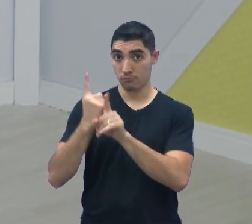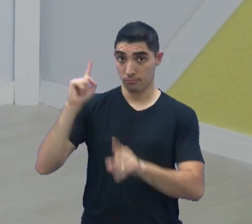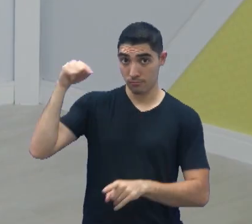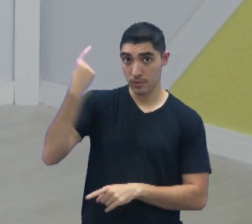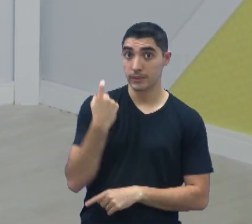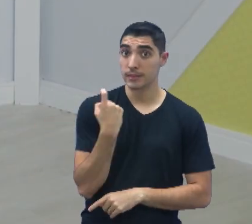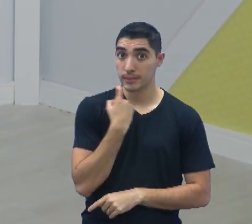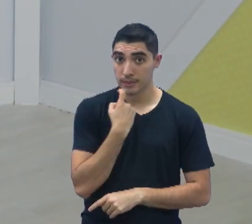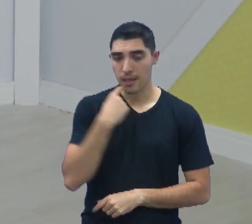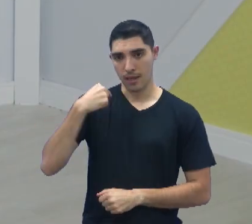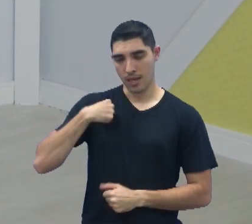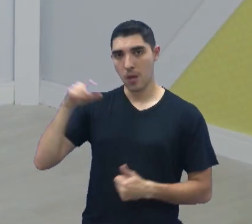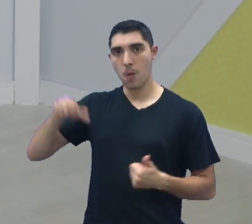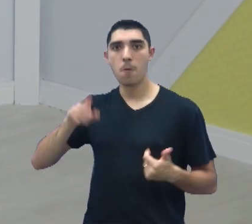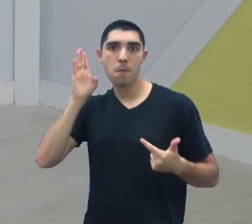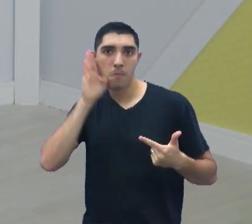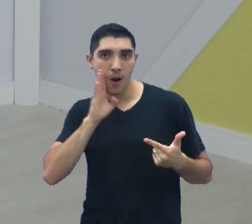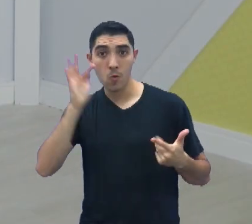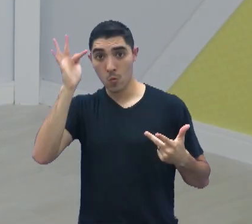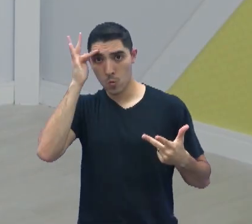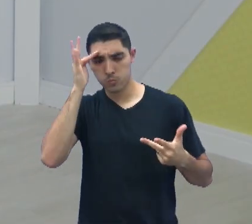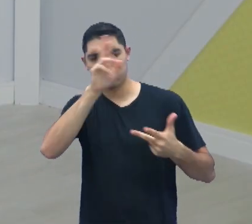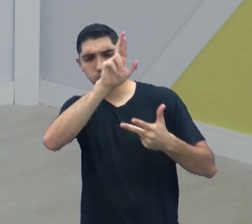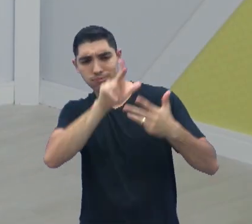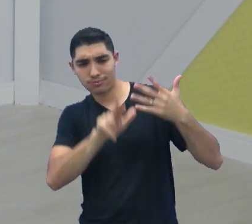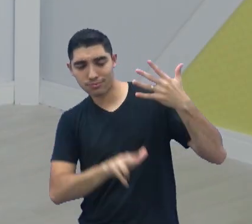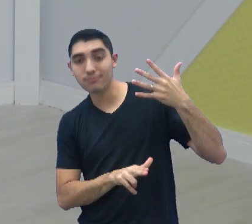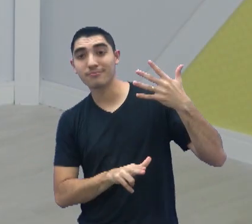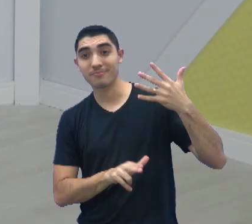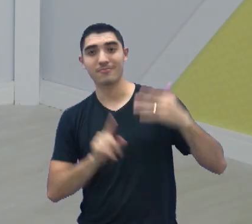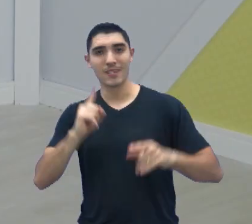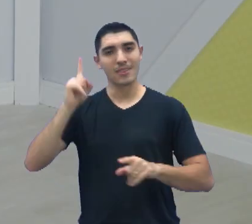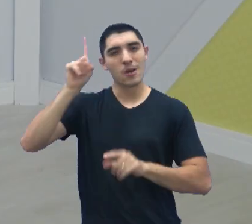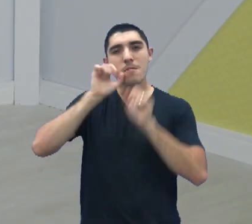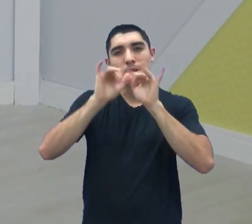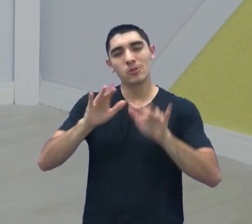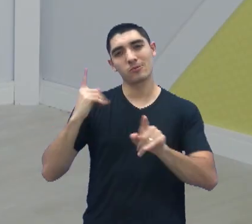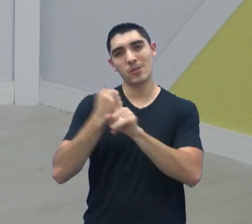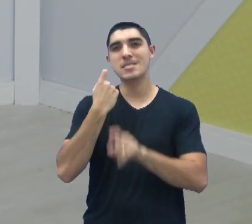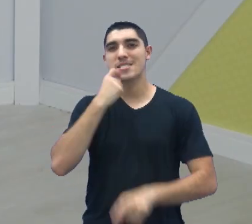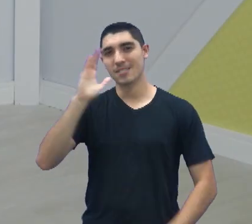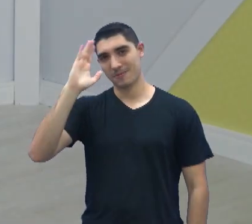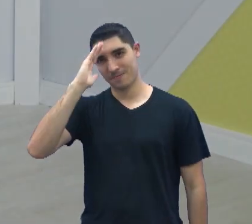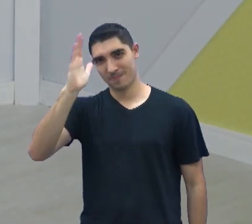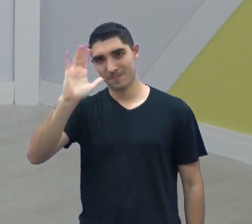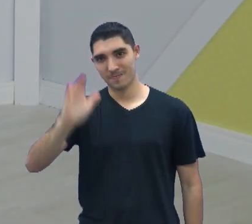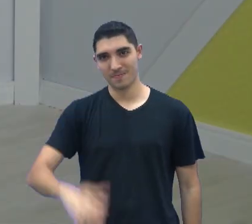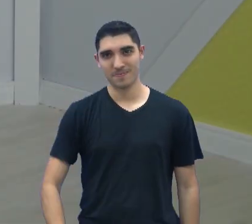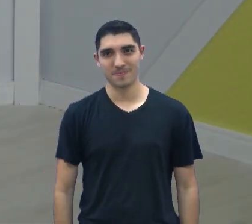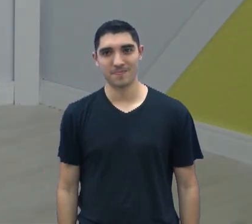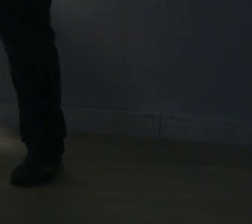sexta-feira, eu, Paulito, Luizão e grande equipe. Fique com Deus, até sexta. Até lá, tchau, tchau.